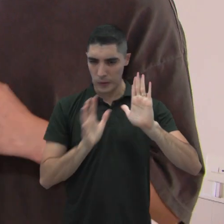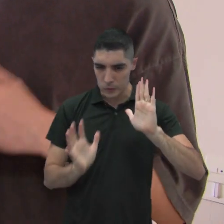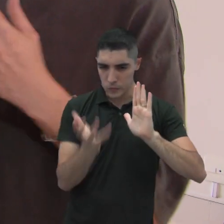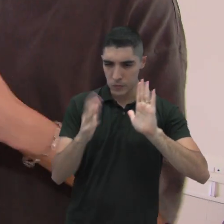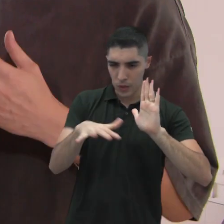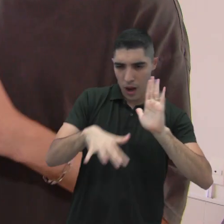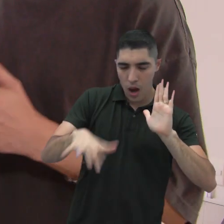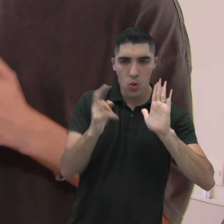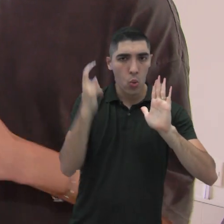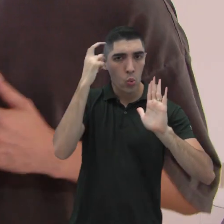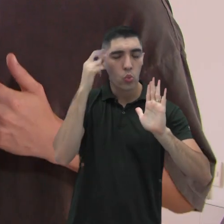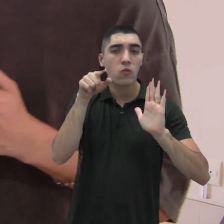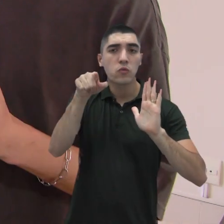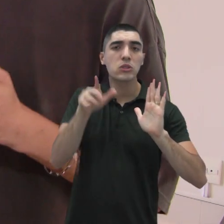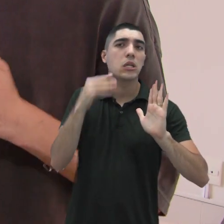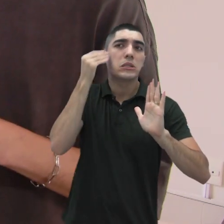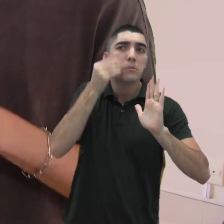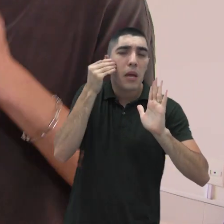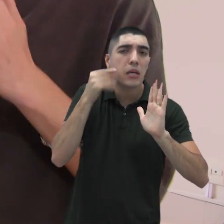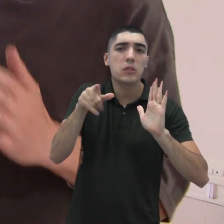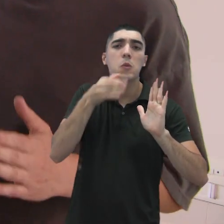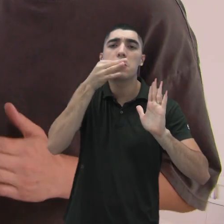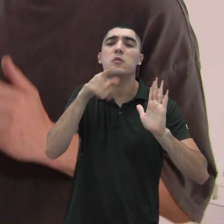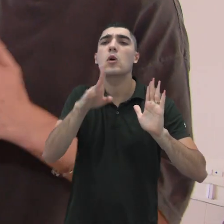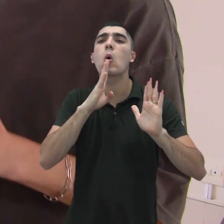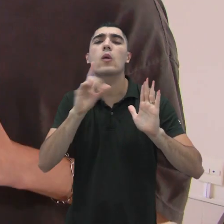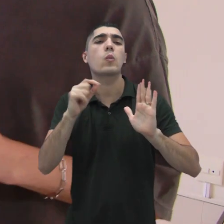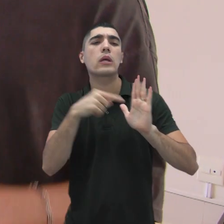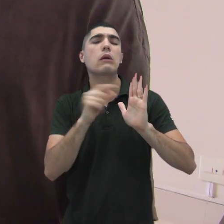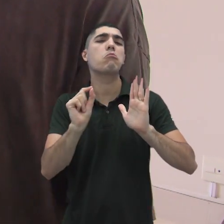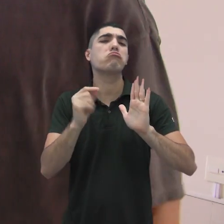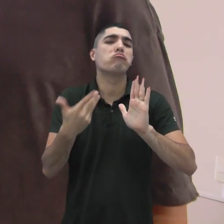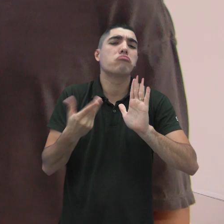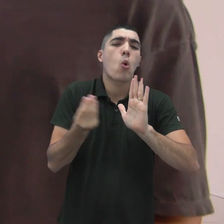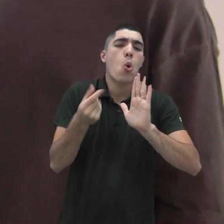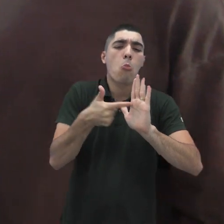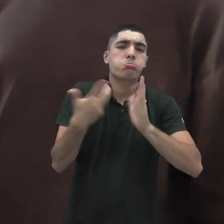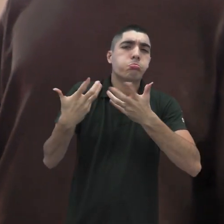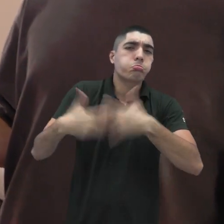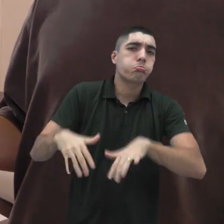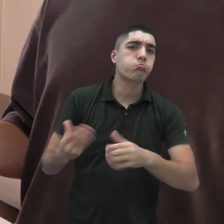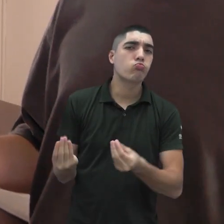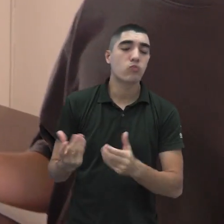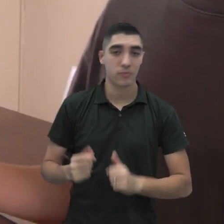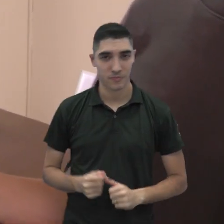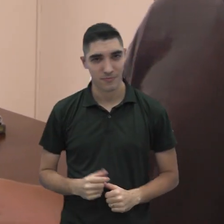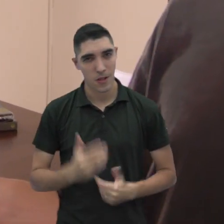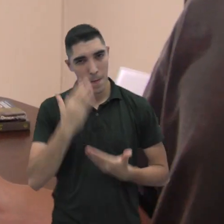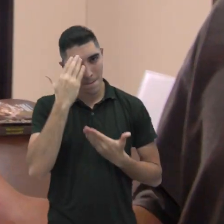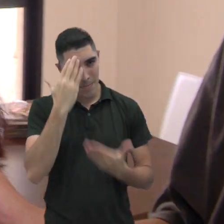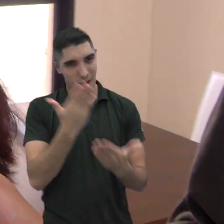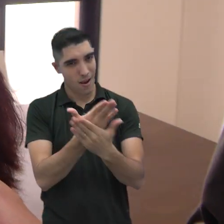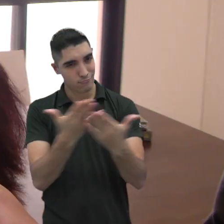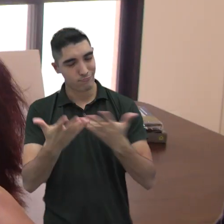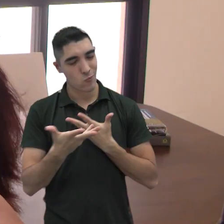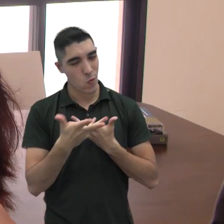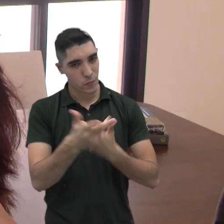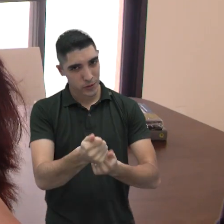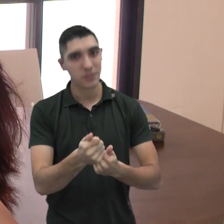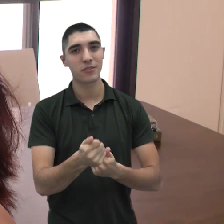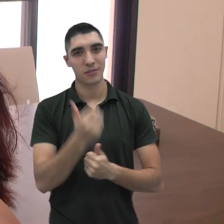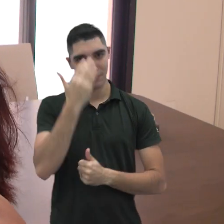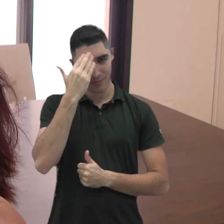à cultura? O que você tem para dizer para a gente, o que é, como funciona? Bom, Vitor, obrigado a vocês pelo